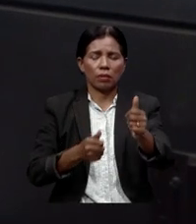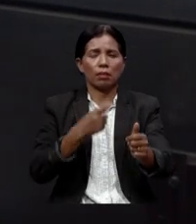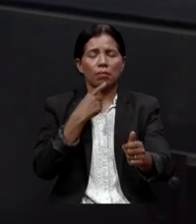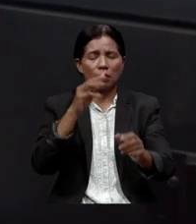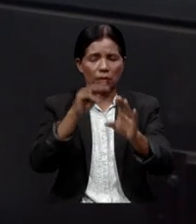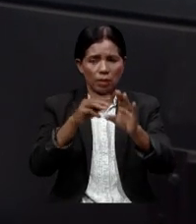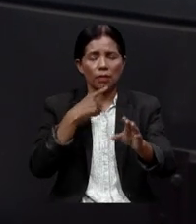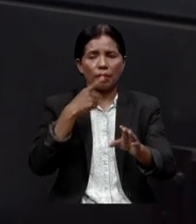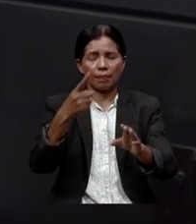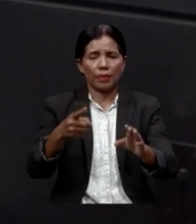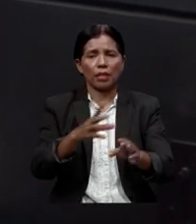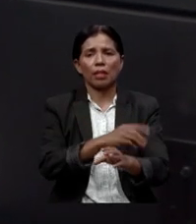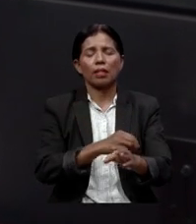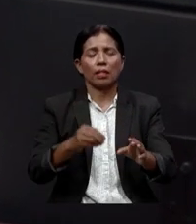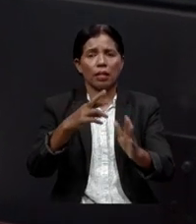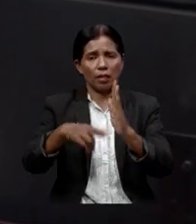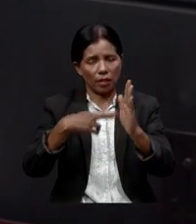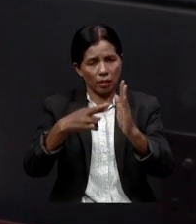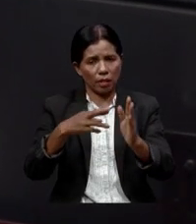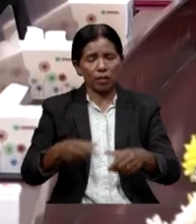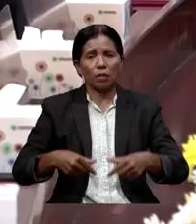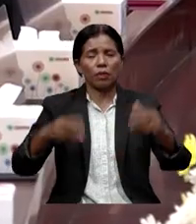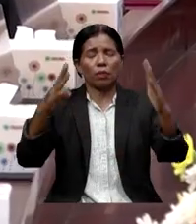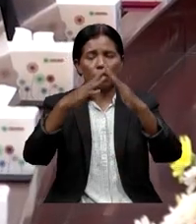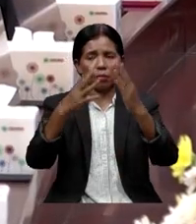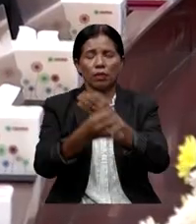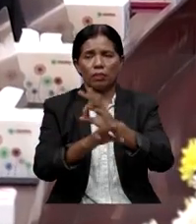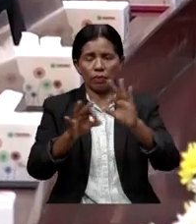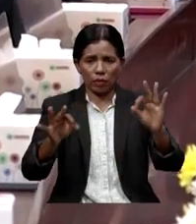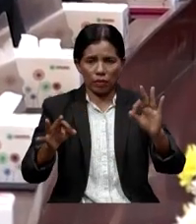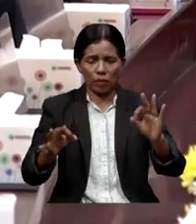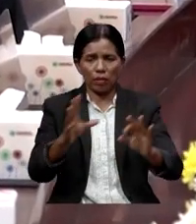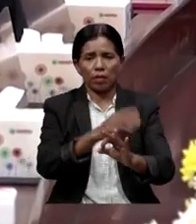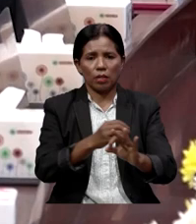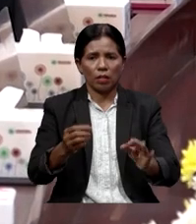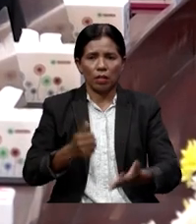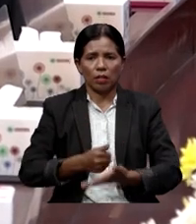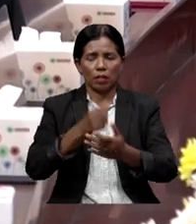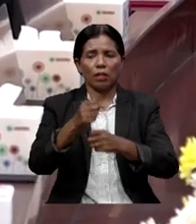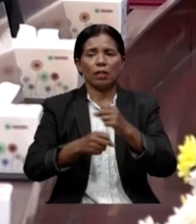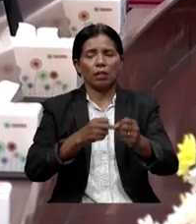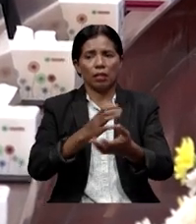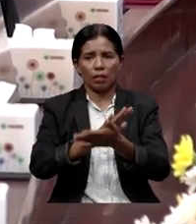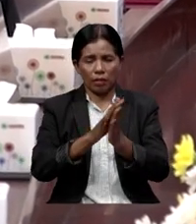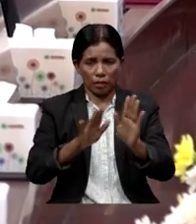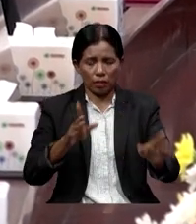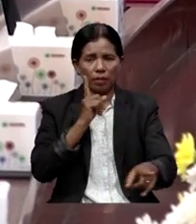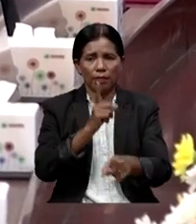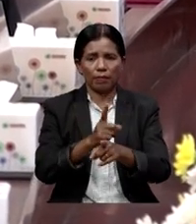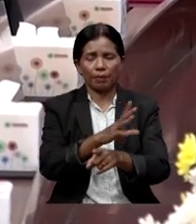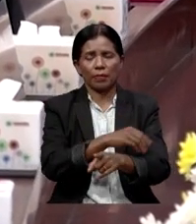E a regime comunitário se entrega uma rua gratuita e a fase inicial a foi um período Ne estabelece. E a